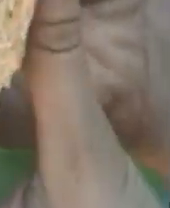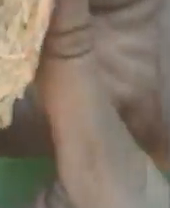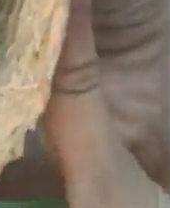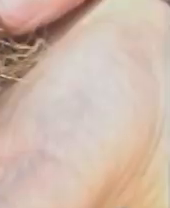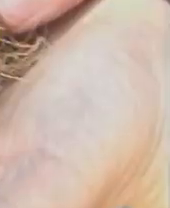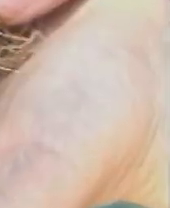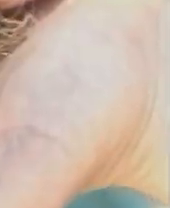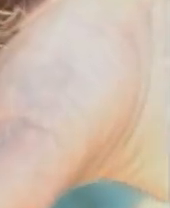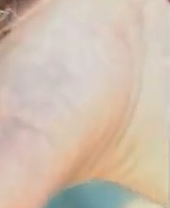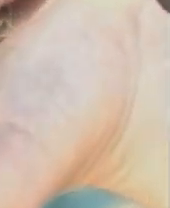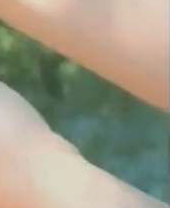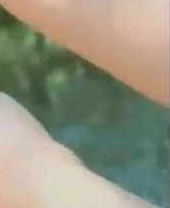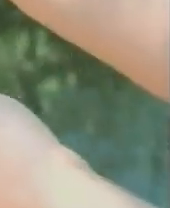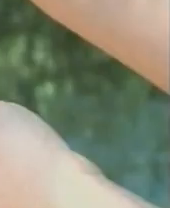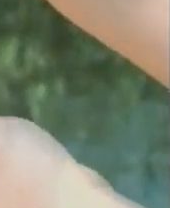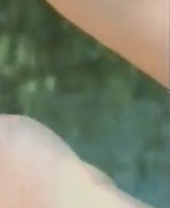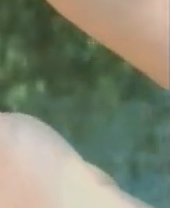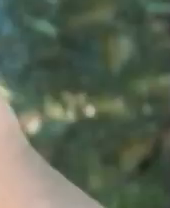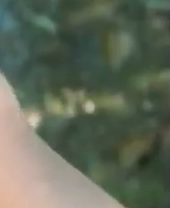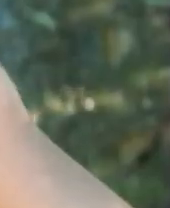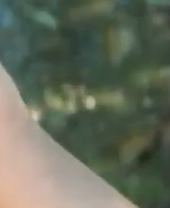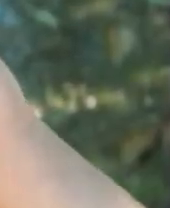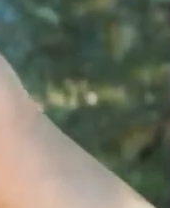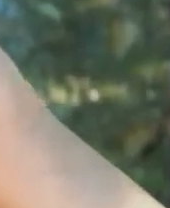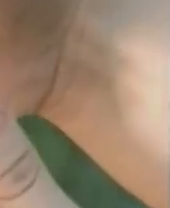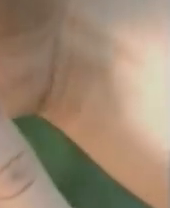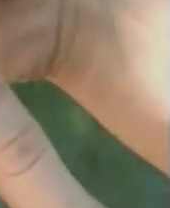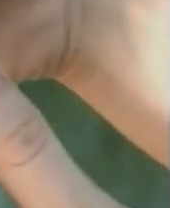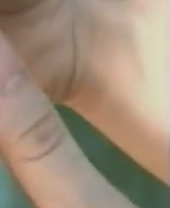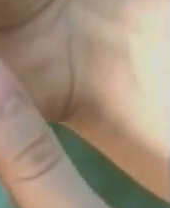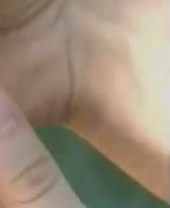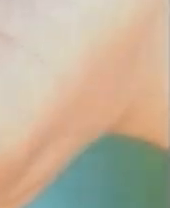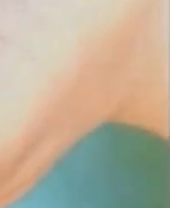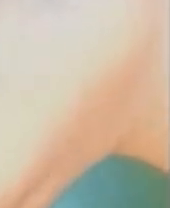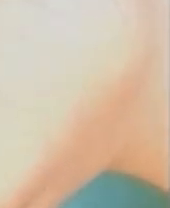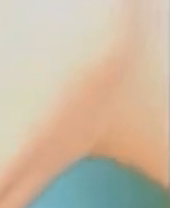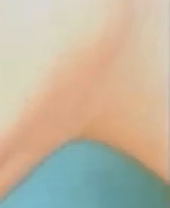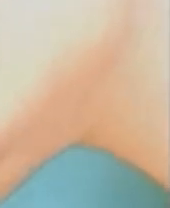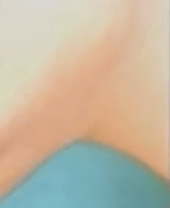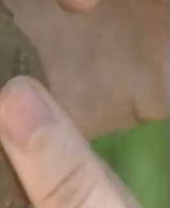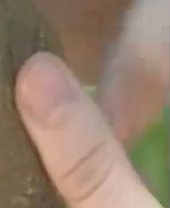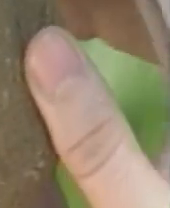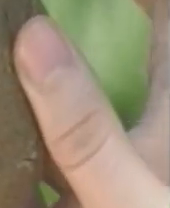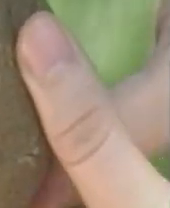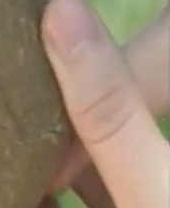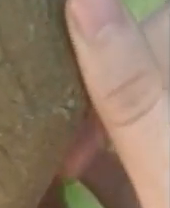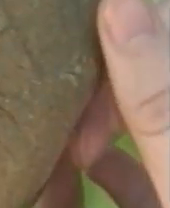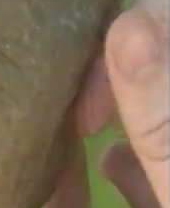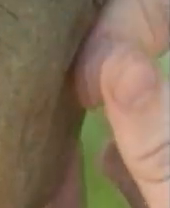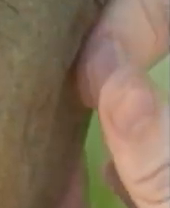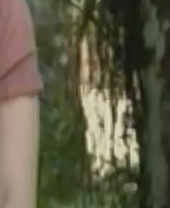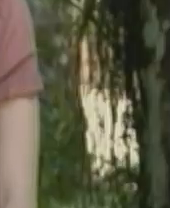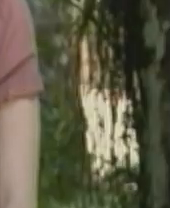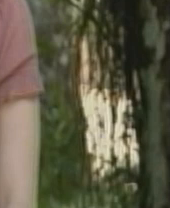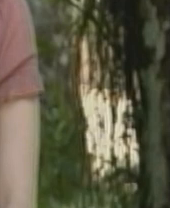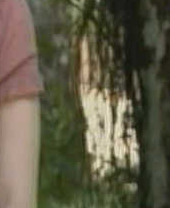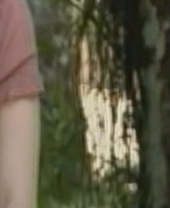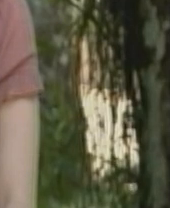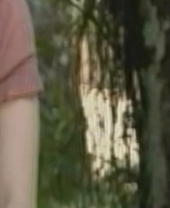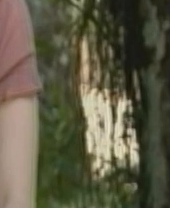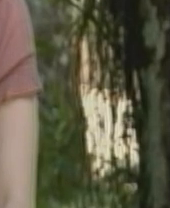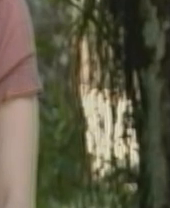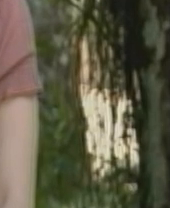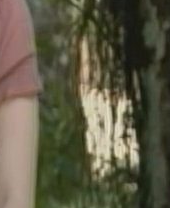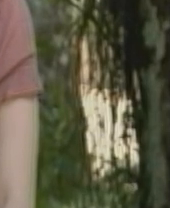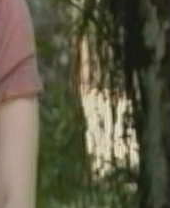da cana-de-açúcar e a casca de coco verde, a serragem, a casca de outras frutas em geral. Esses